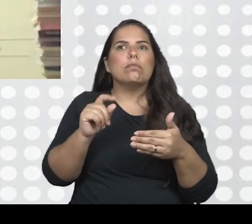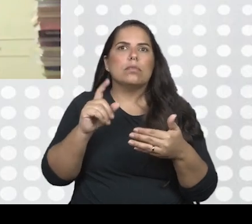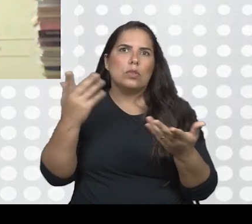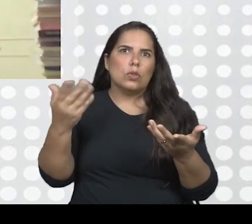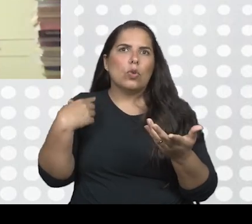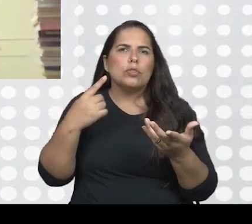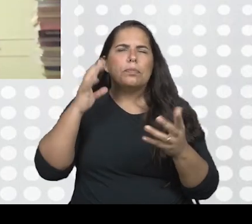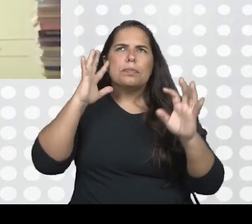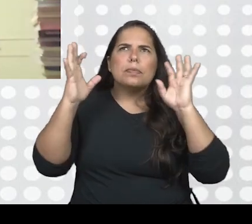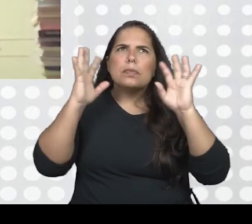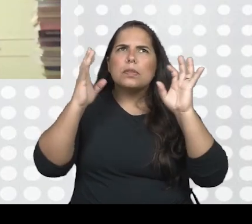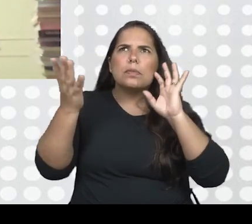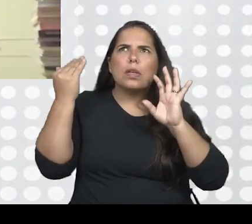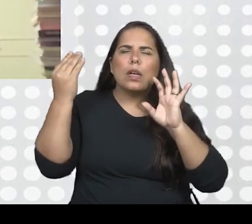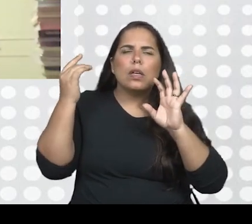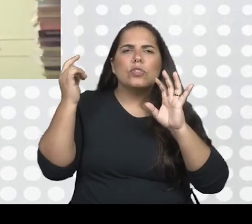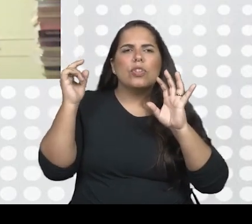saímos de uma perspectiva